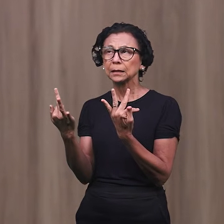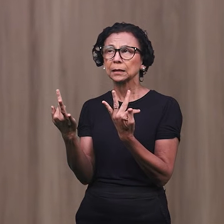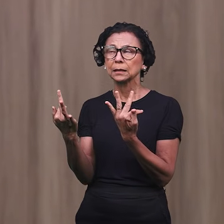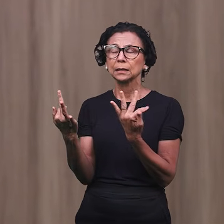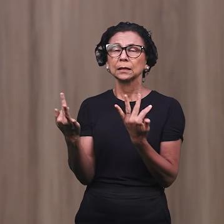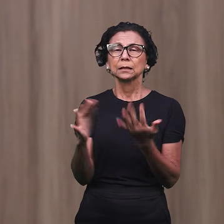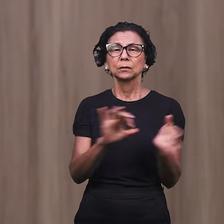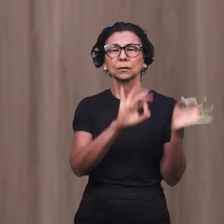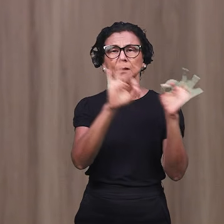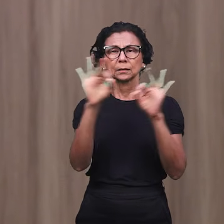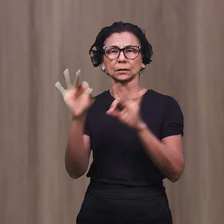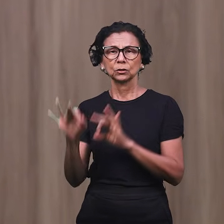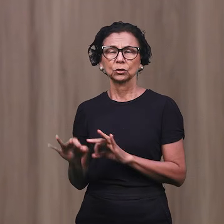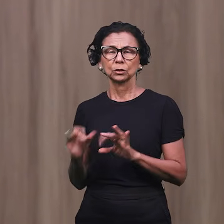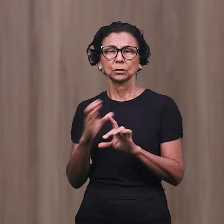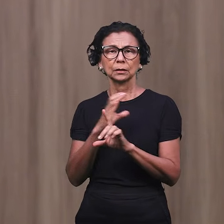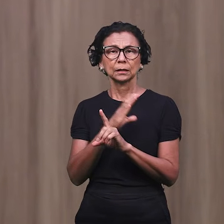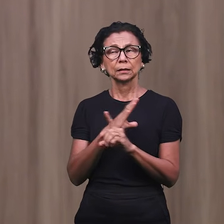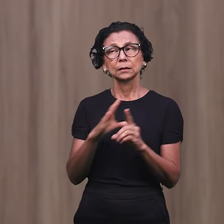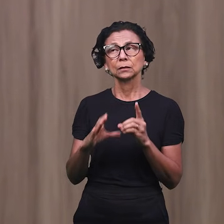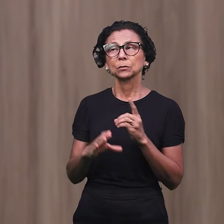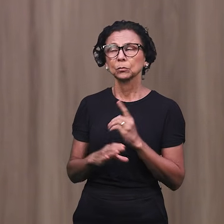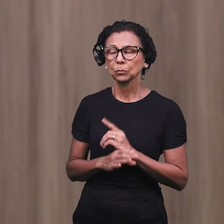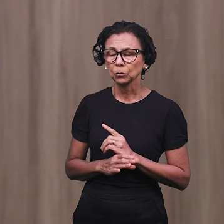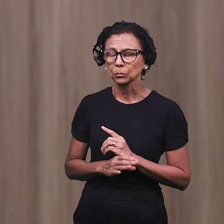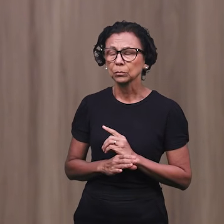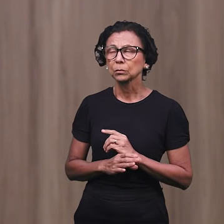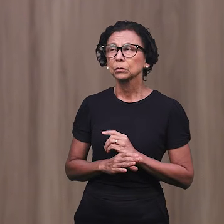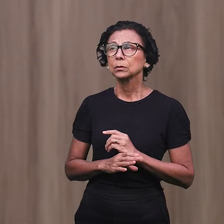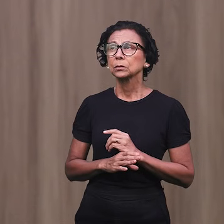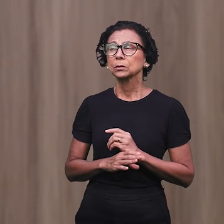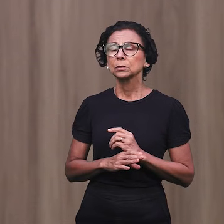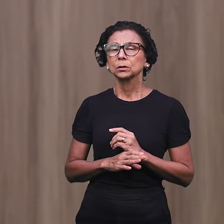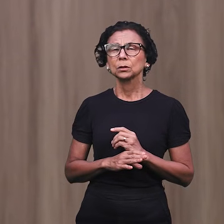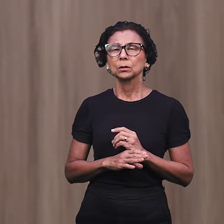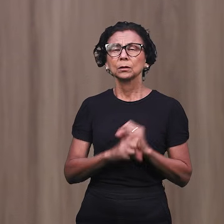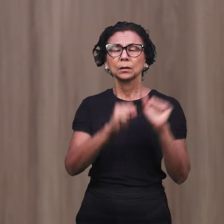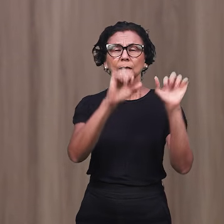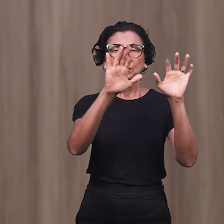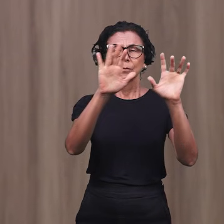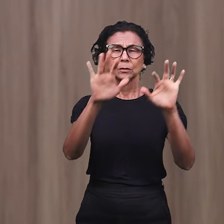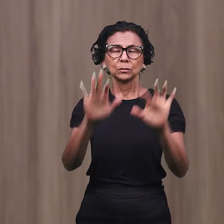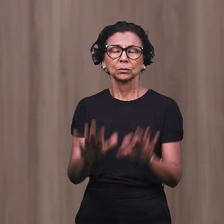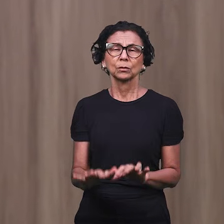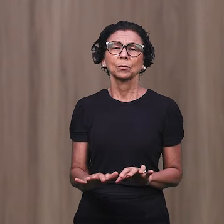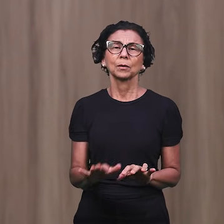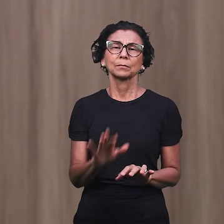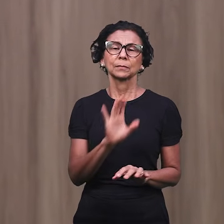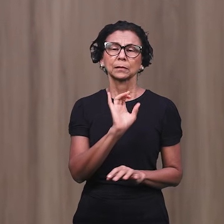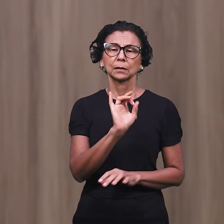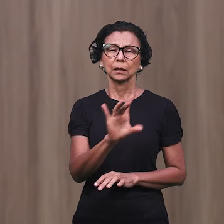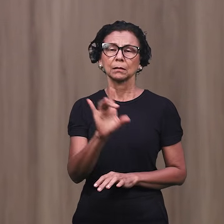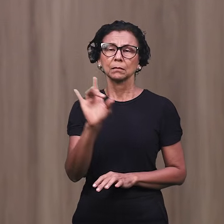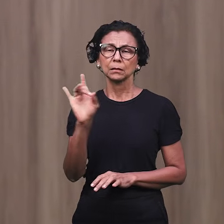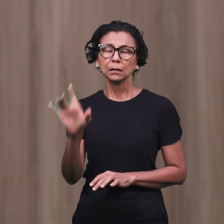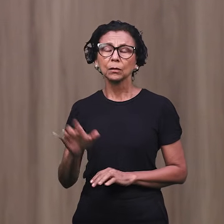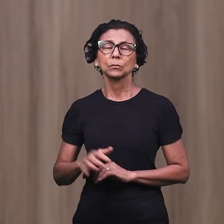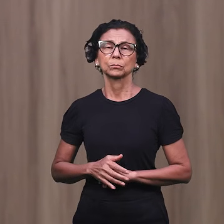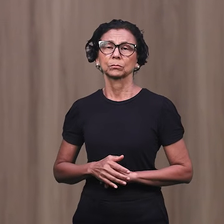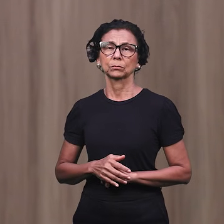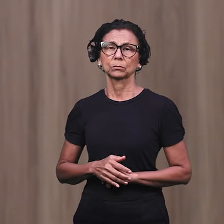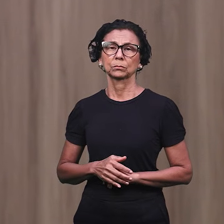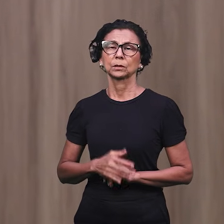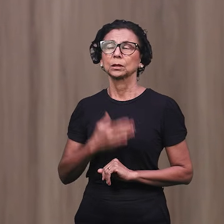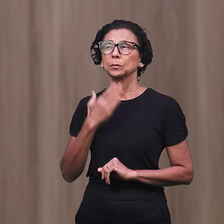momento, que o Senhor visite cada coração, que os dons, a palavra, possa falar a